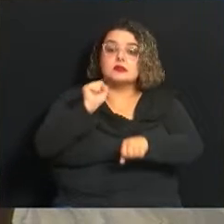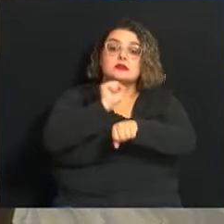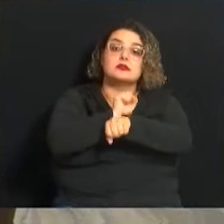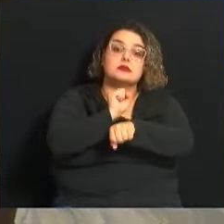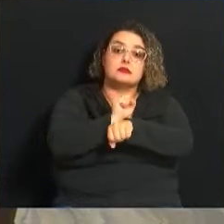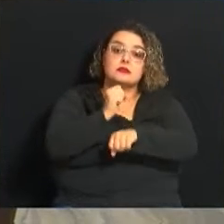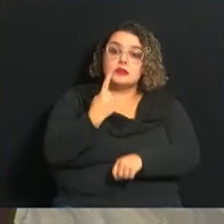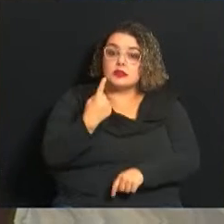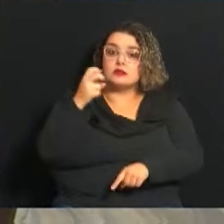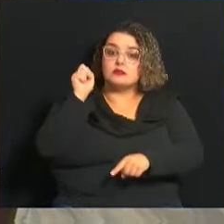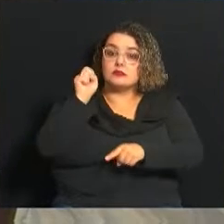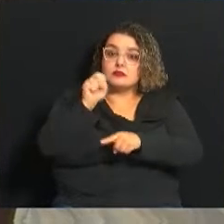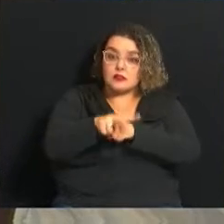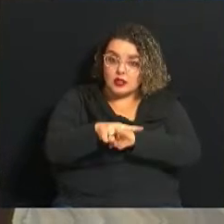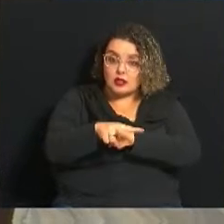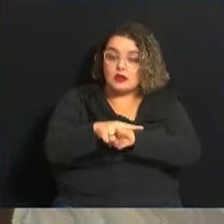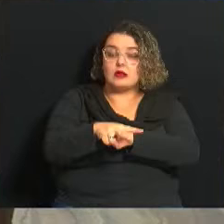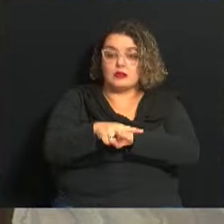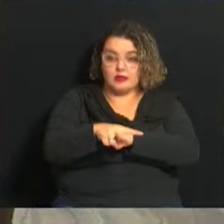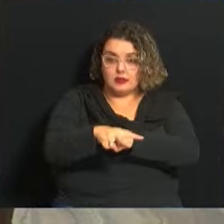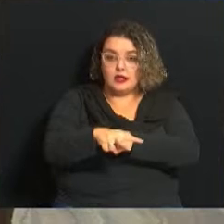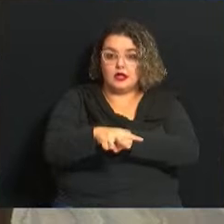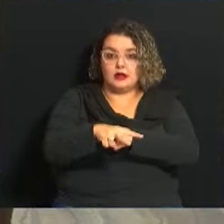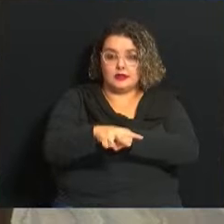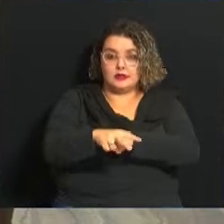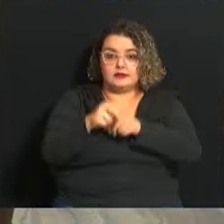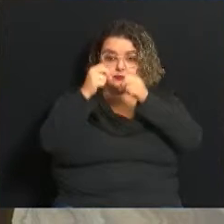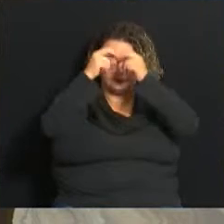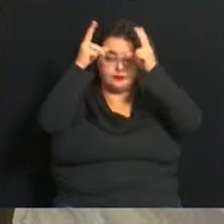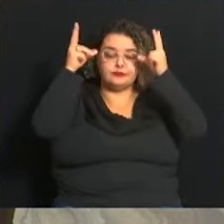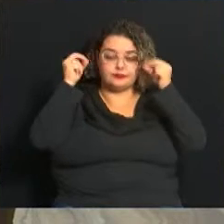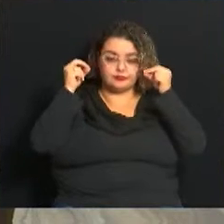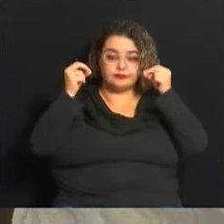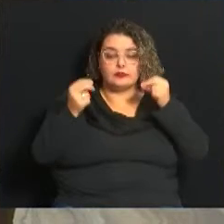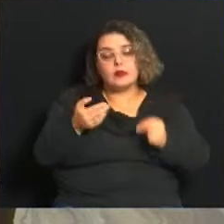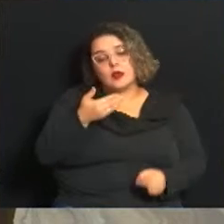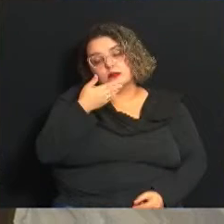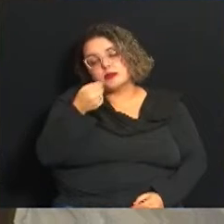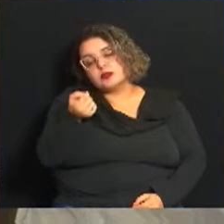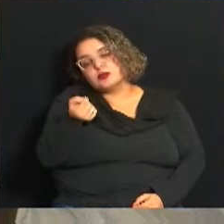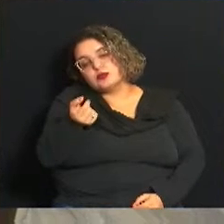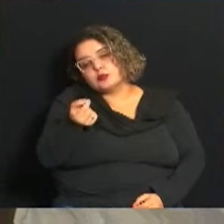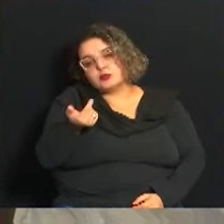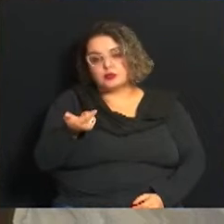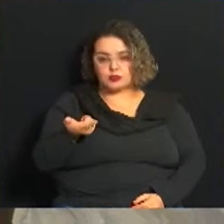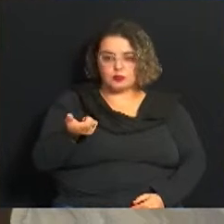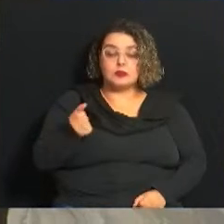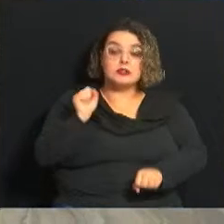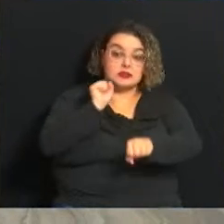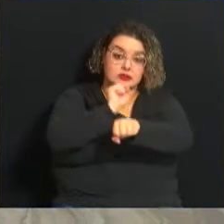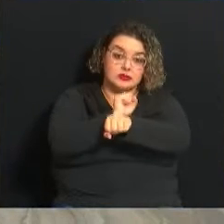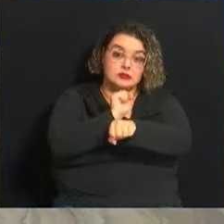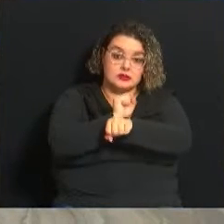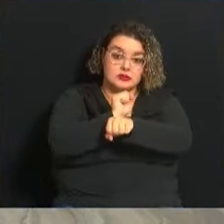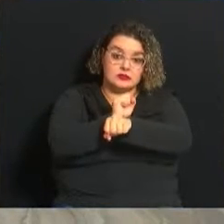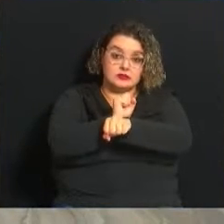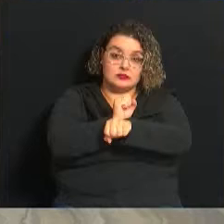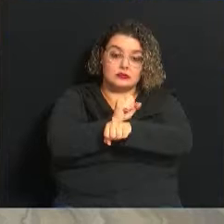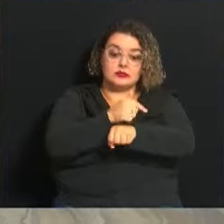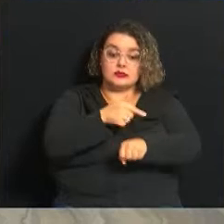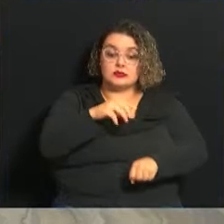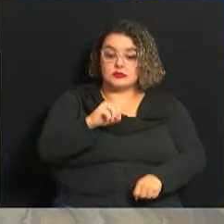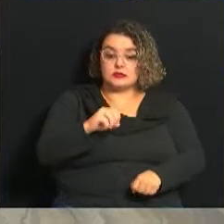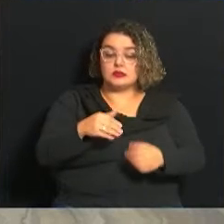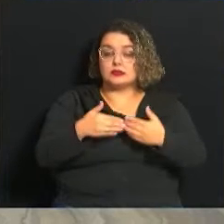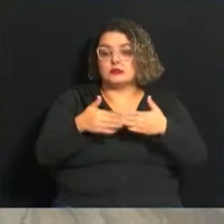vaga em leito de enfermaria. Ontem essa situação melhorou um pouco, mas a gente aguarda então a vinda desses 70 leitos em nossa